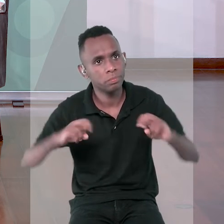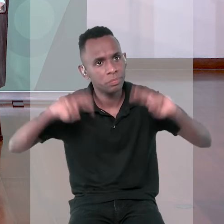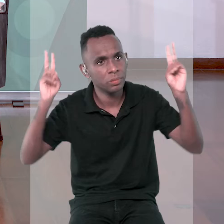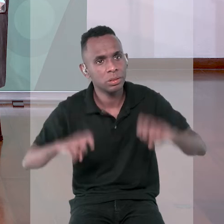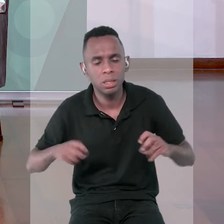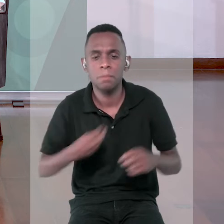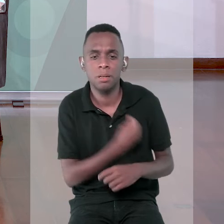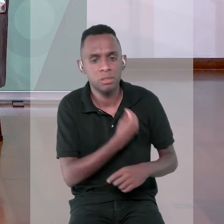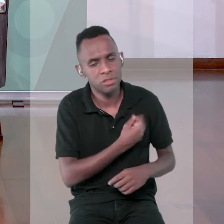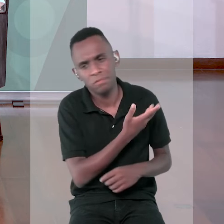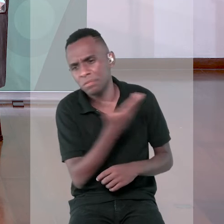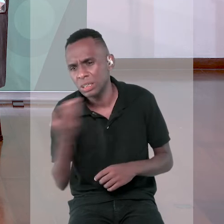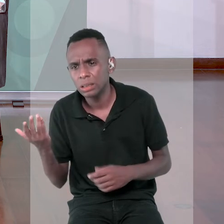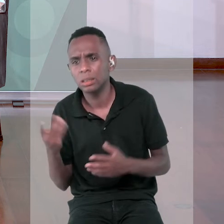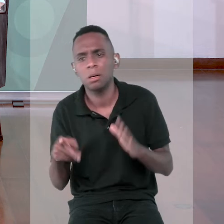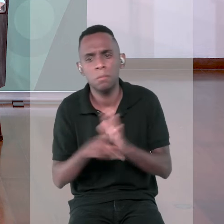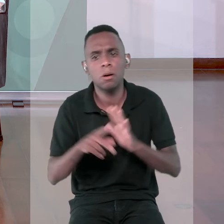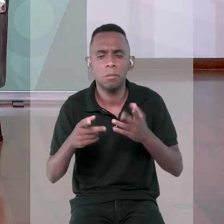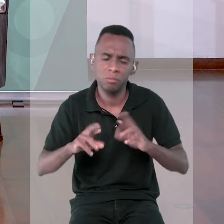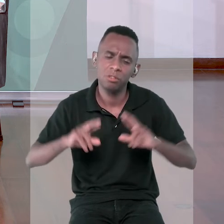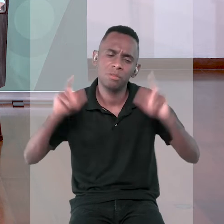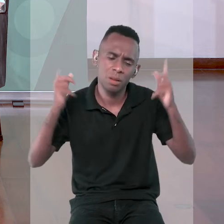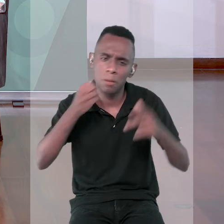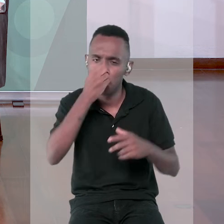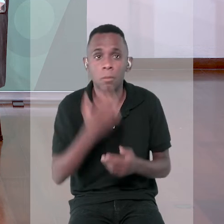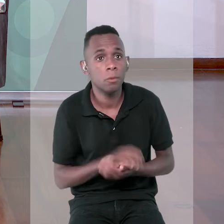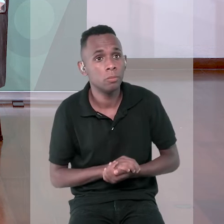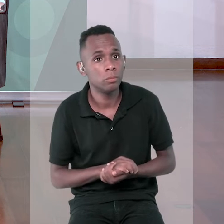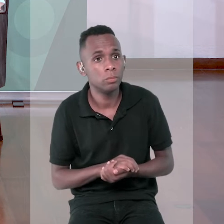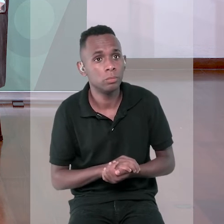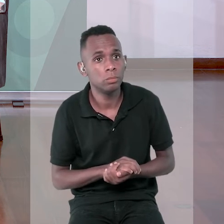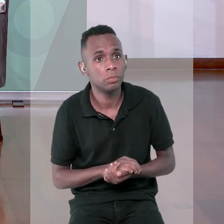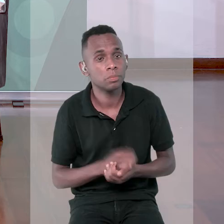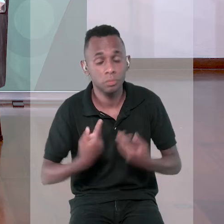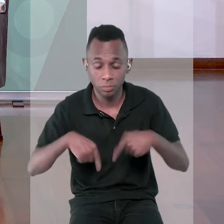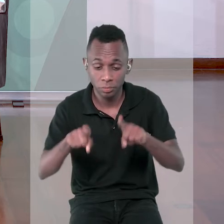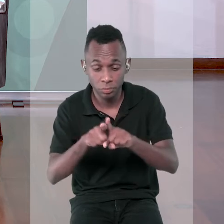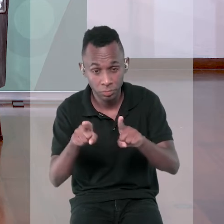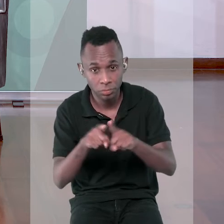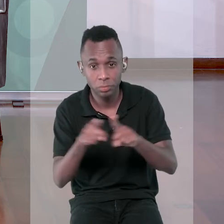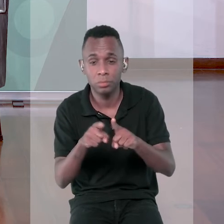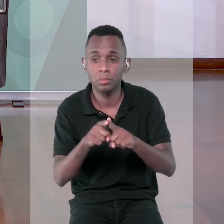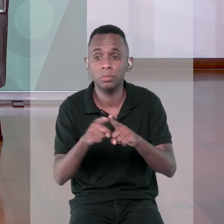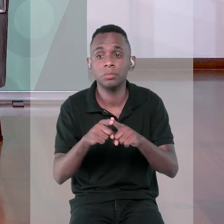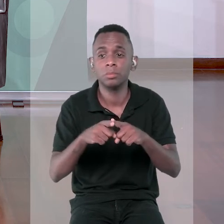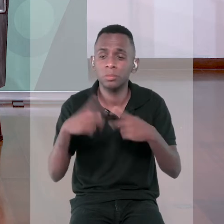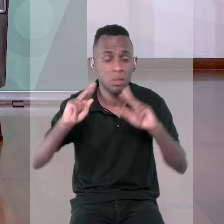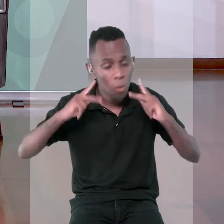sobre essas vidas, né, essas vidas diferenciadas. E, ao mesmo tempo,